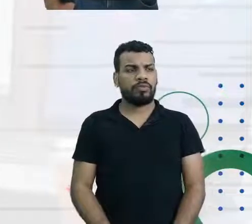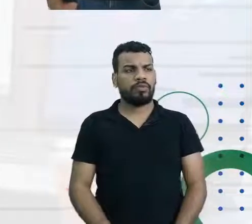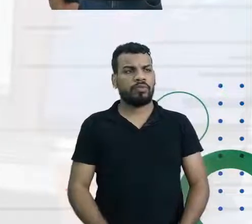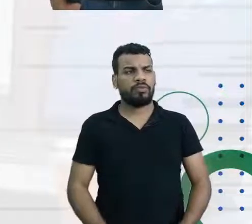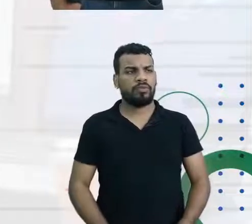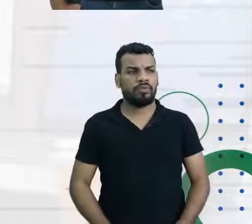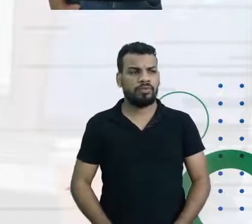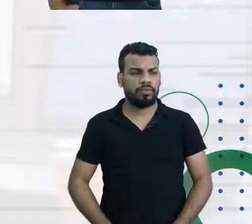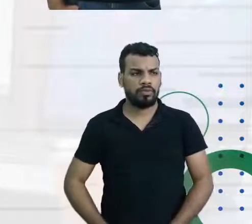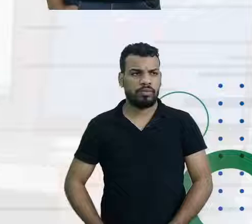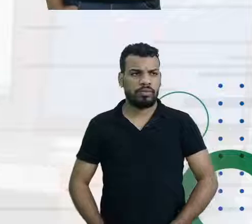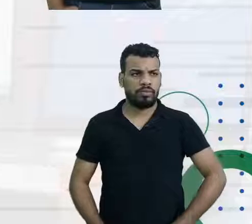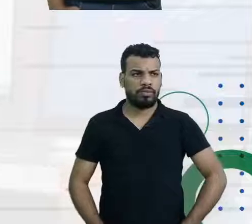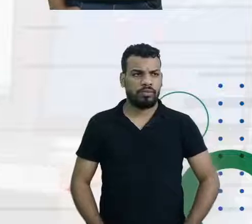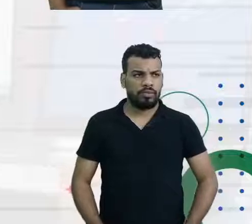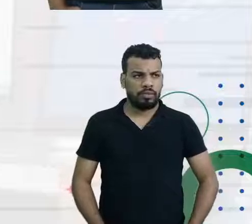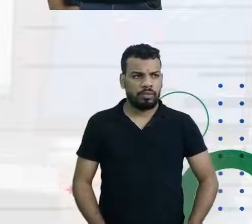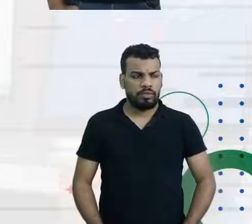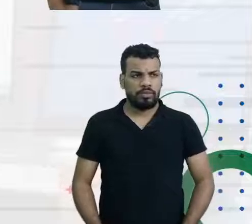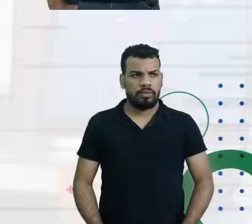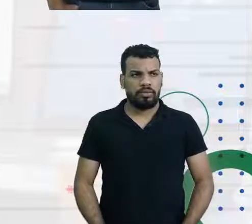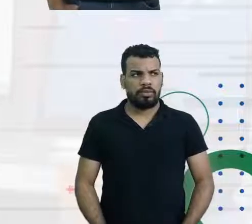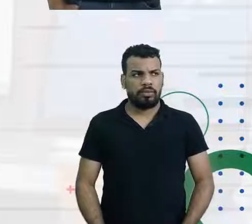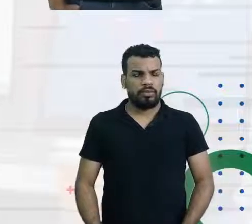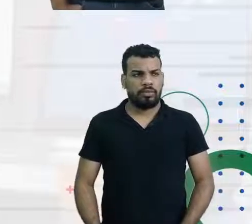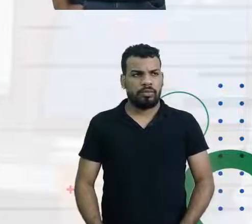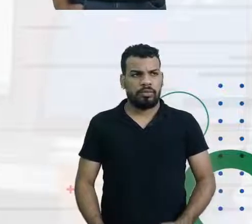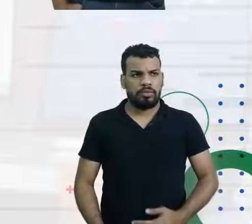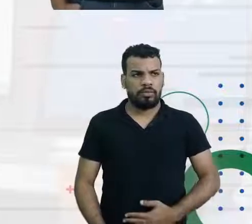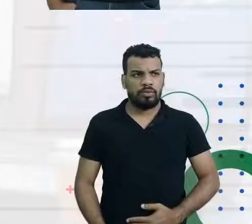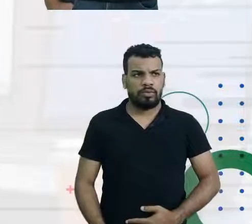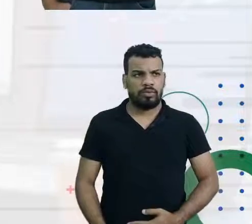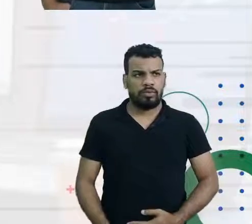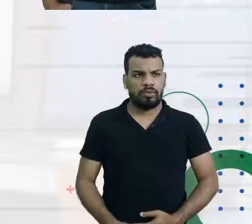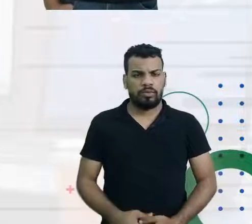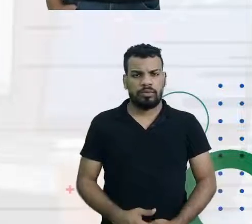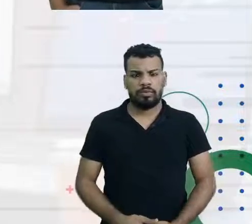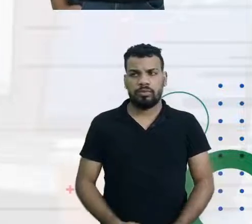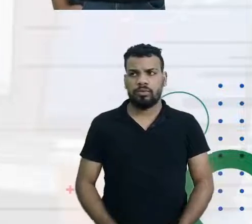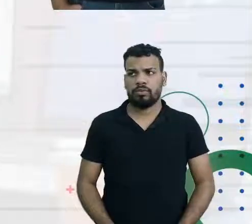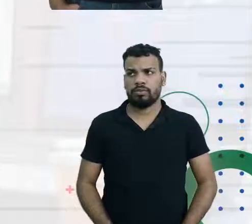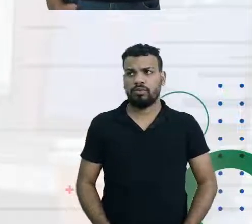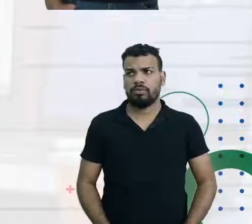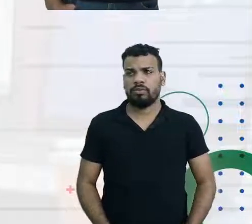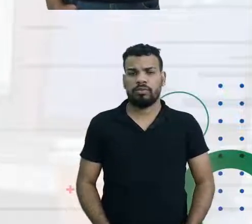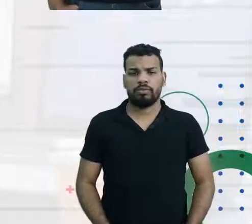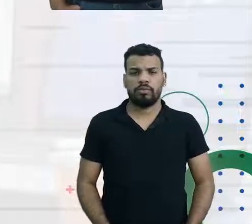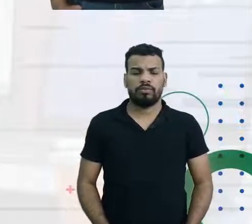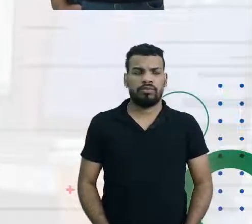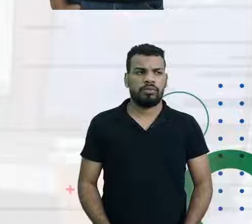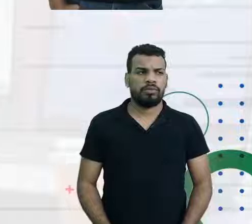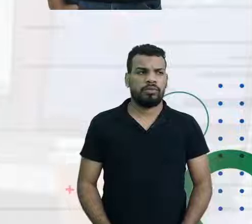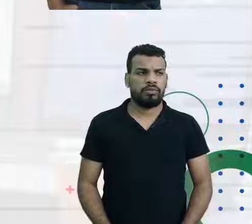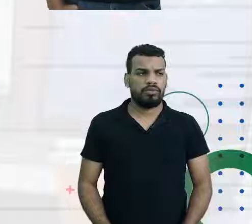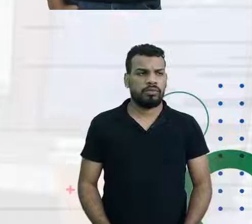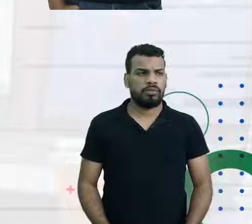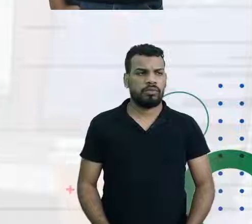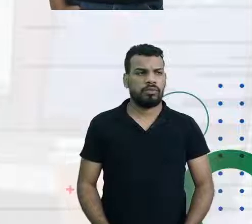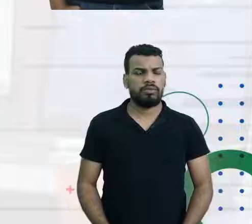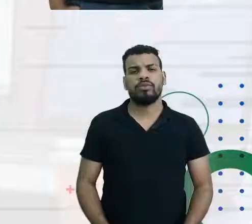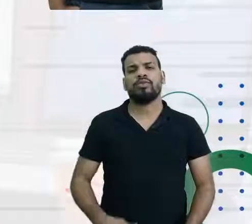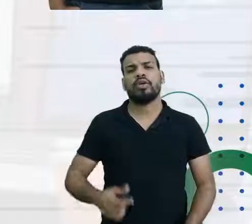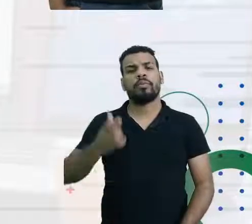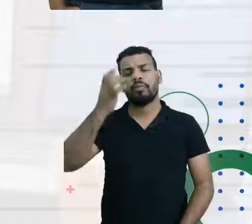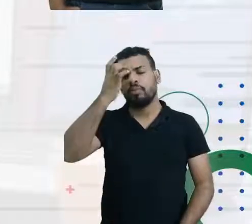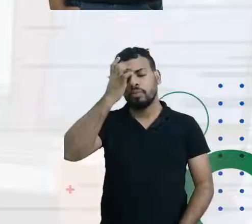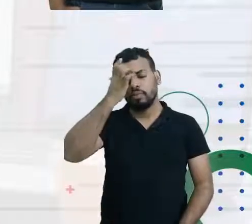Quais são as vantagens do pixel art, né? A primeira e a melhor vantagem do pixel art é a curva de aprendizado, né? É muito mais